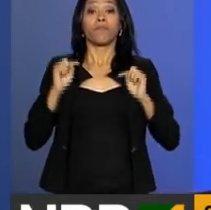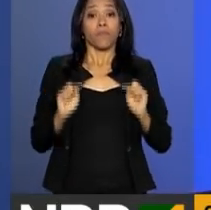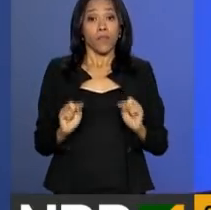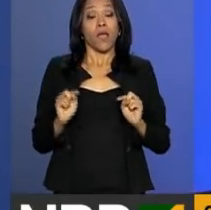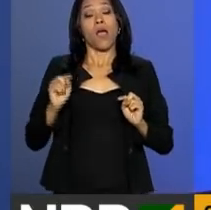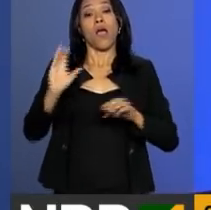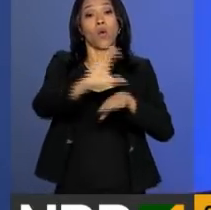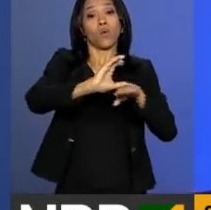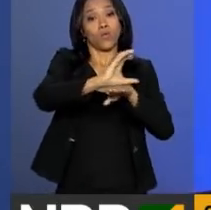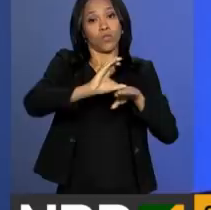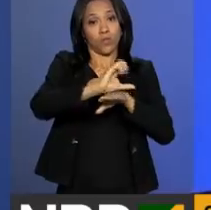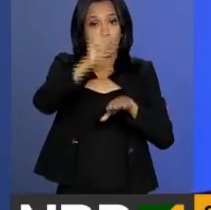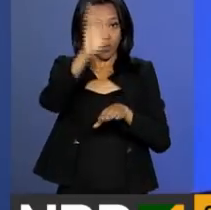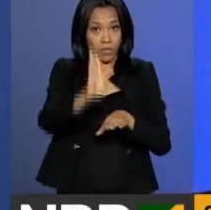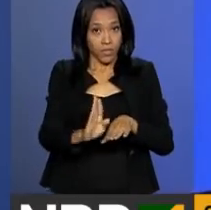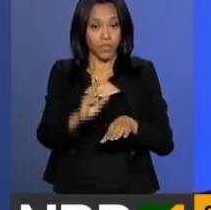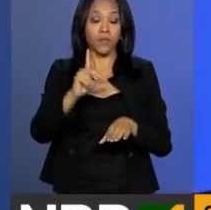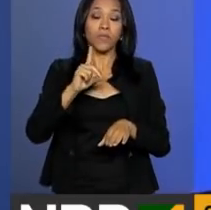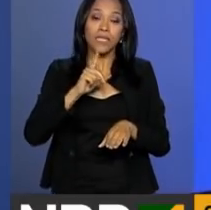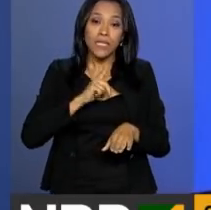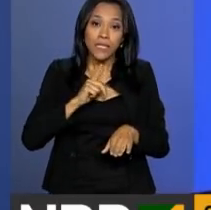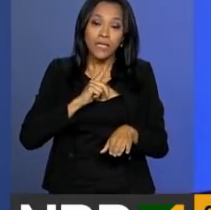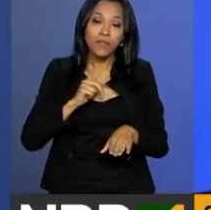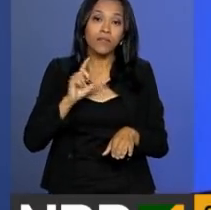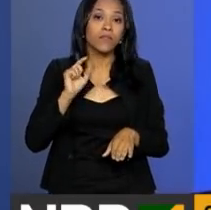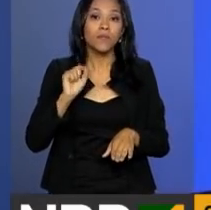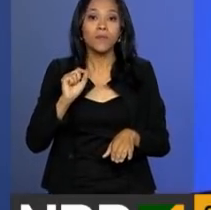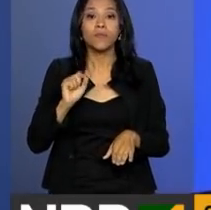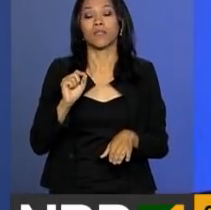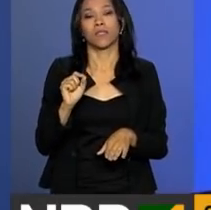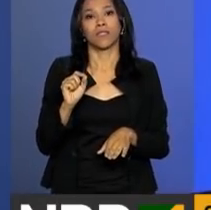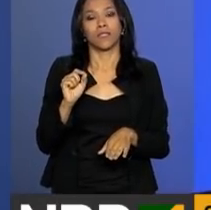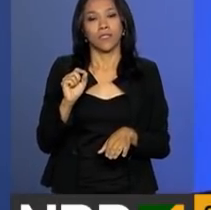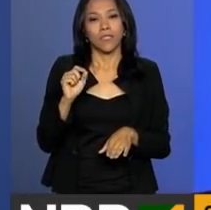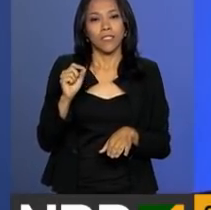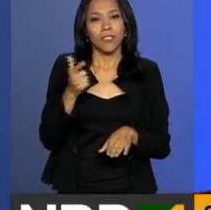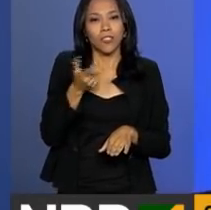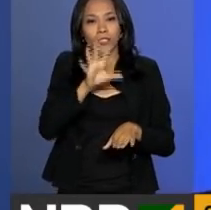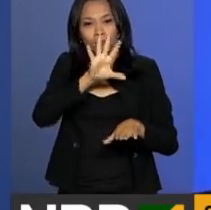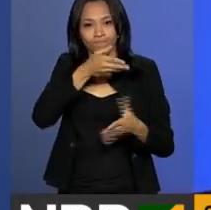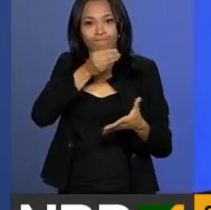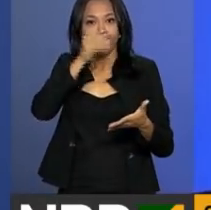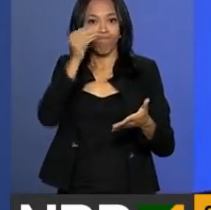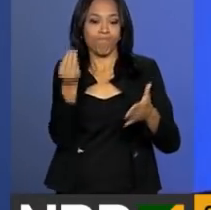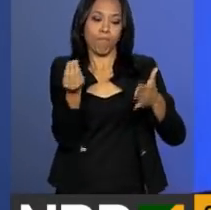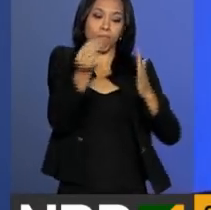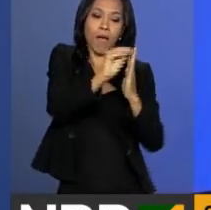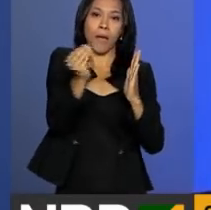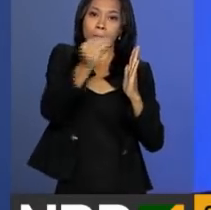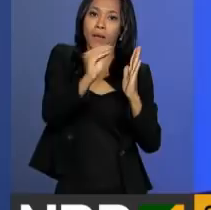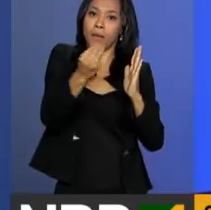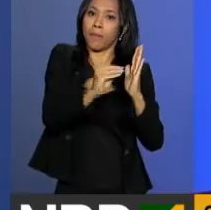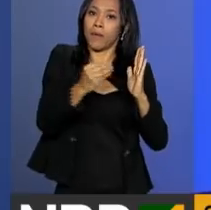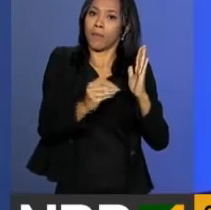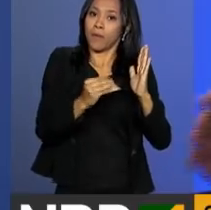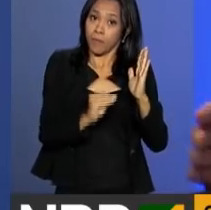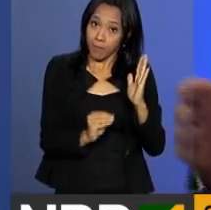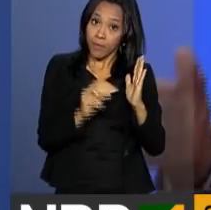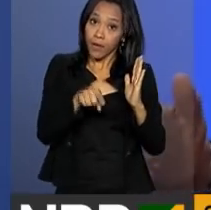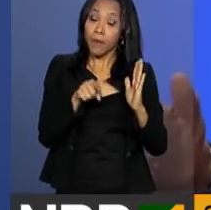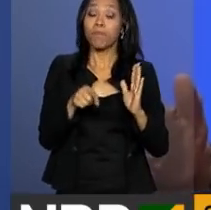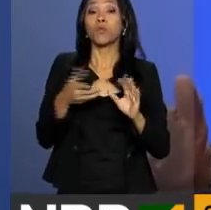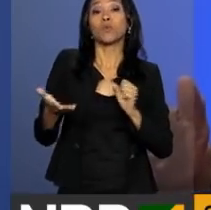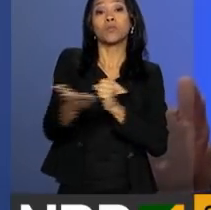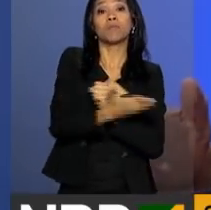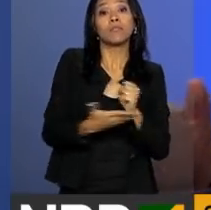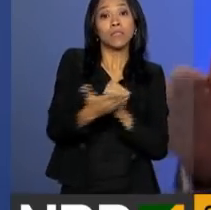ela teve a sabedoria é de amalgamar os princípios do estado liberal com os princípios